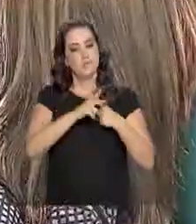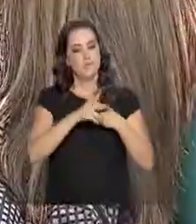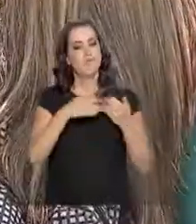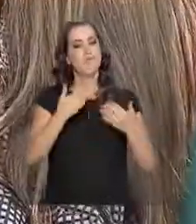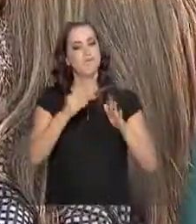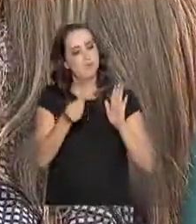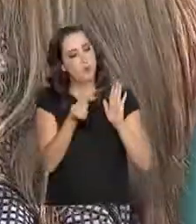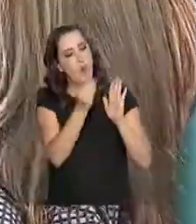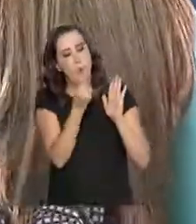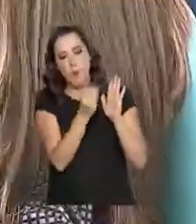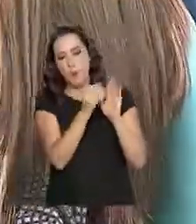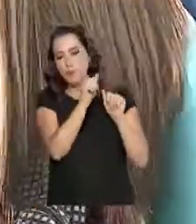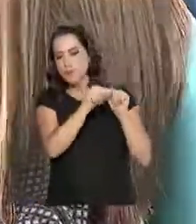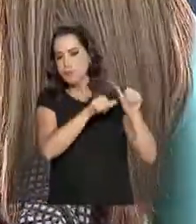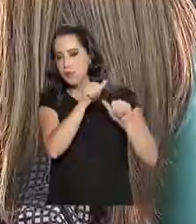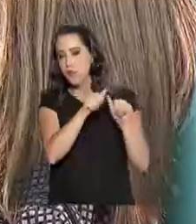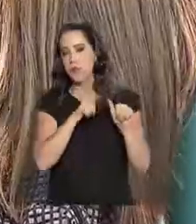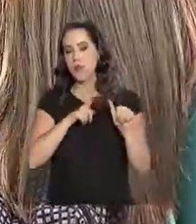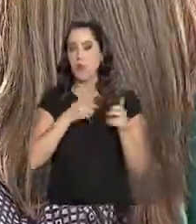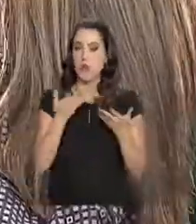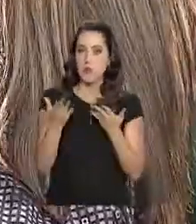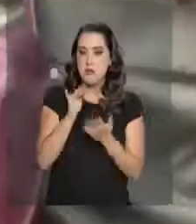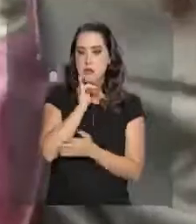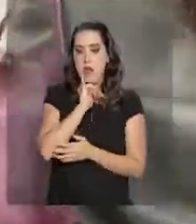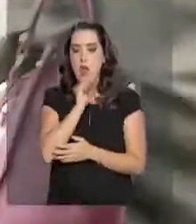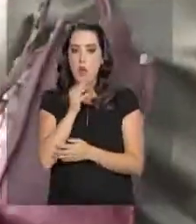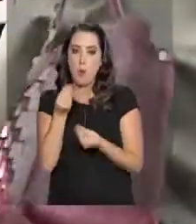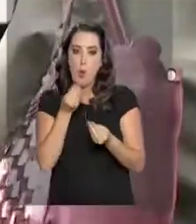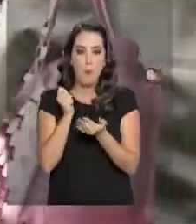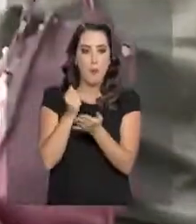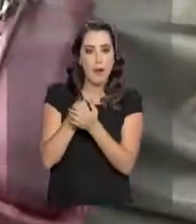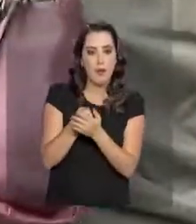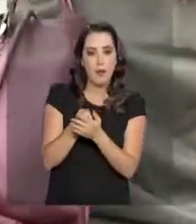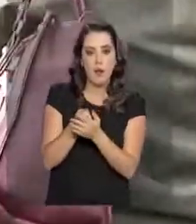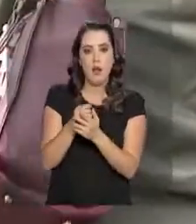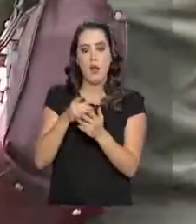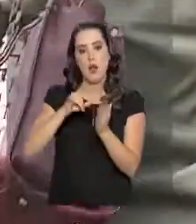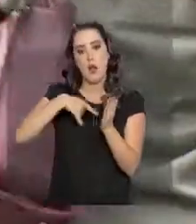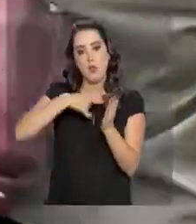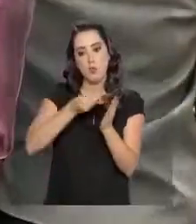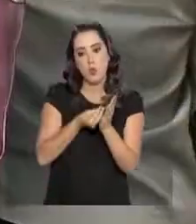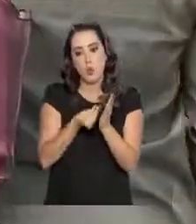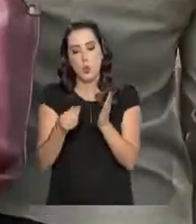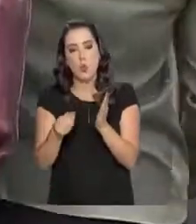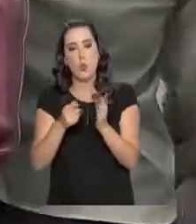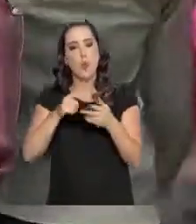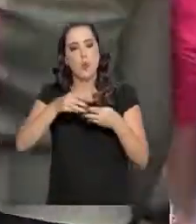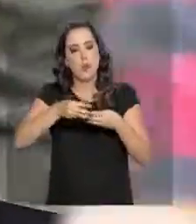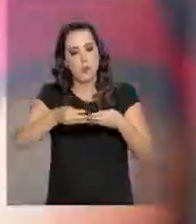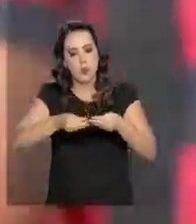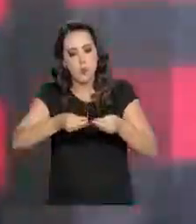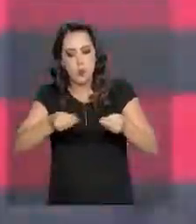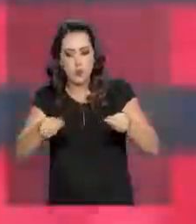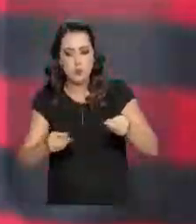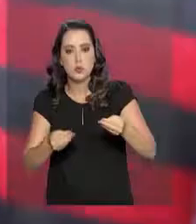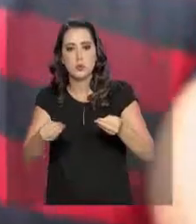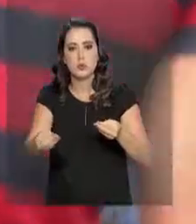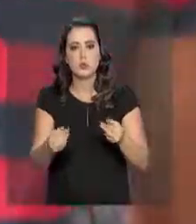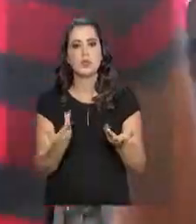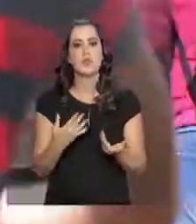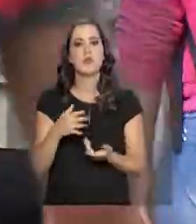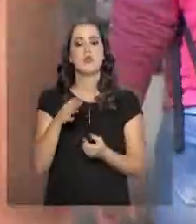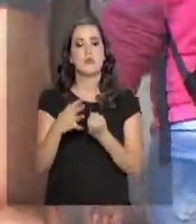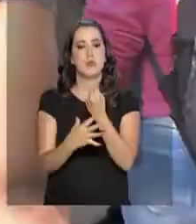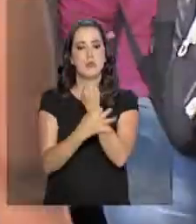entre as mudanças estão a forma de pagamento de do boleto mensal a exigência de seguro em caso de